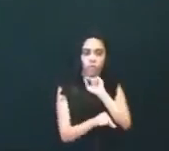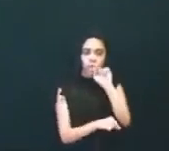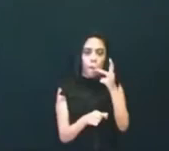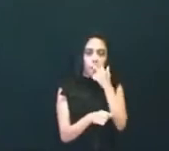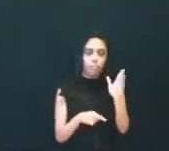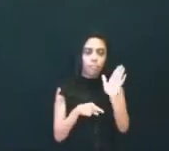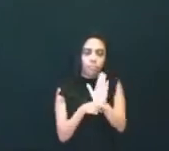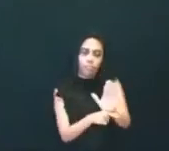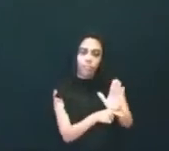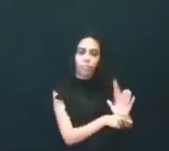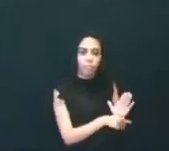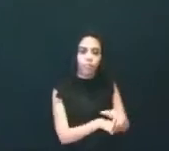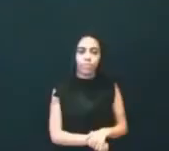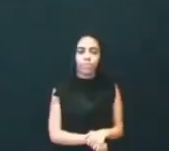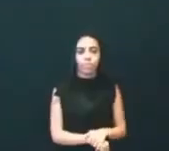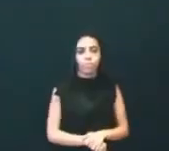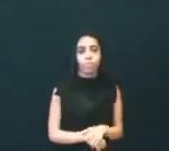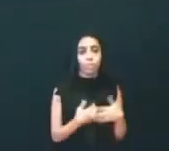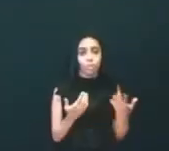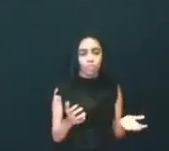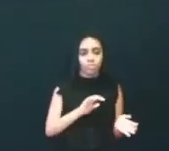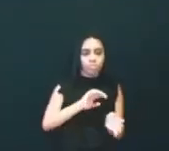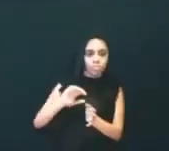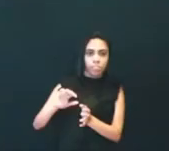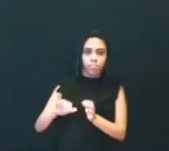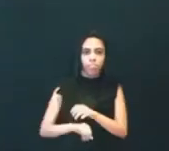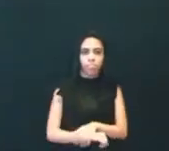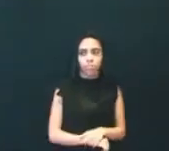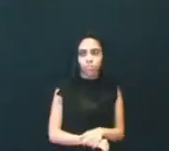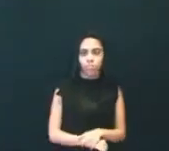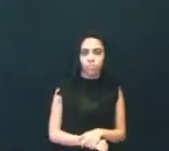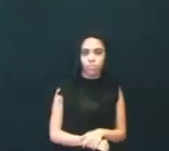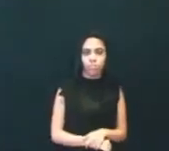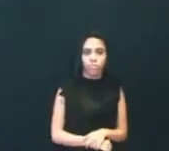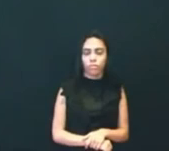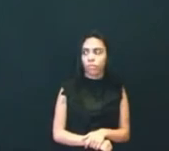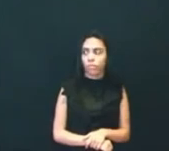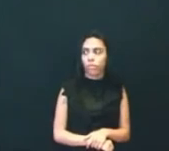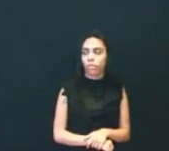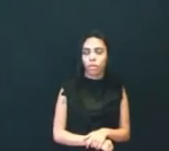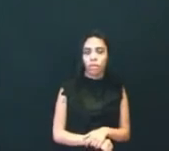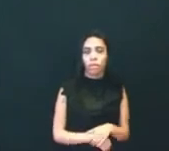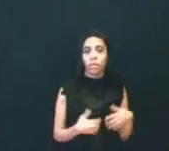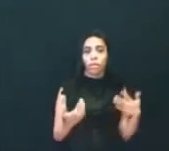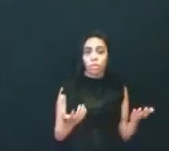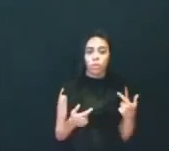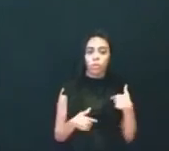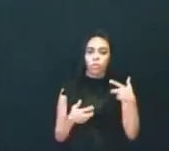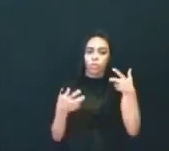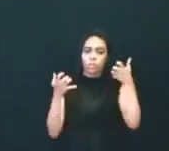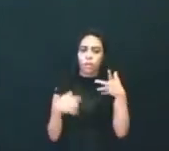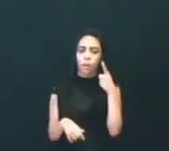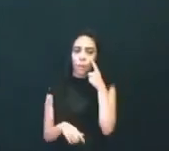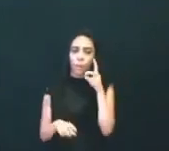campanha nacional. Bom, sem mais delongas, eu vou falar aqui para vocês um pouco